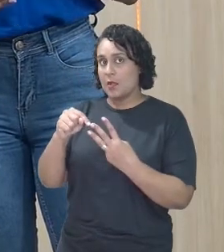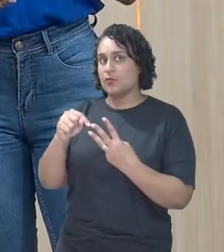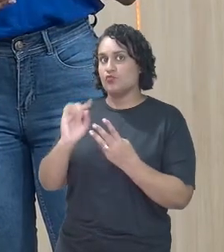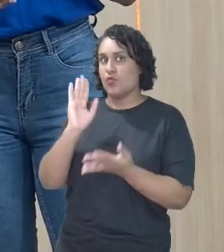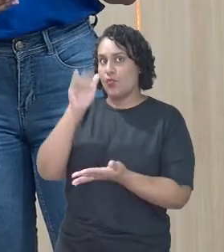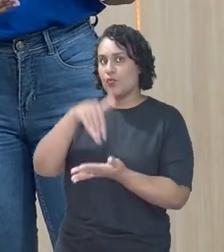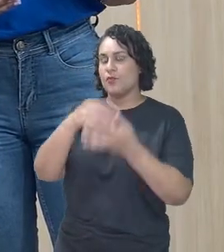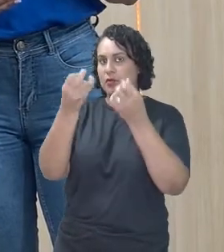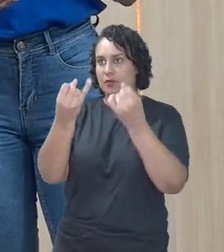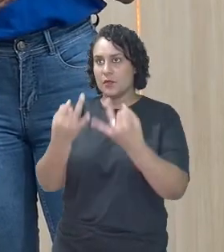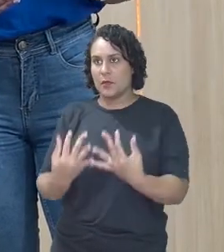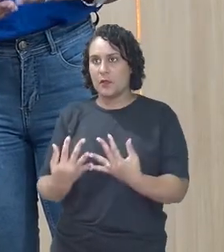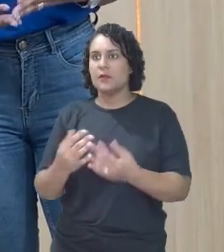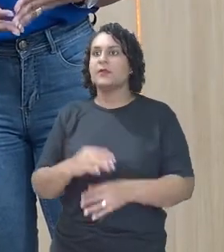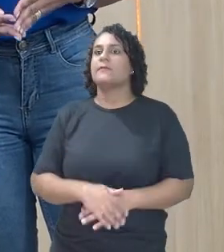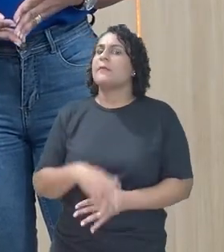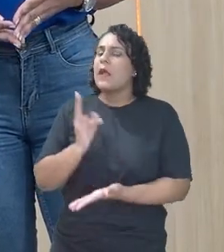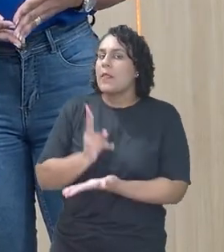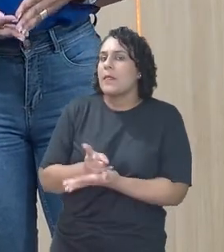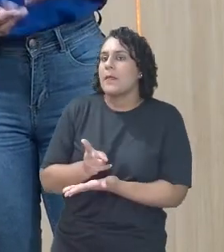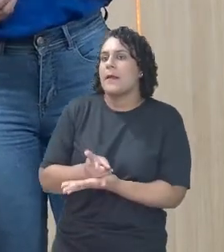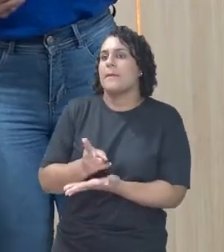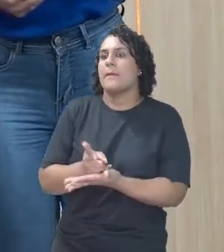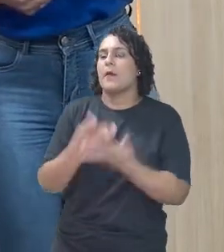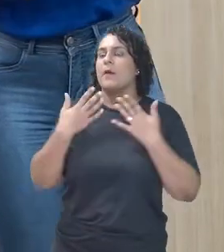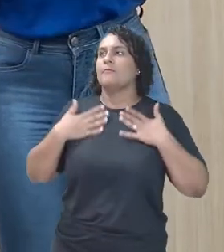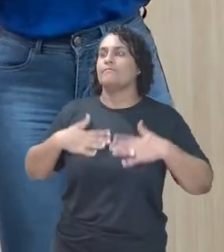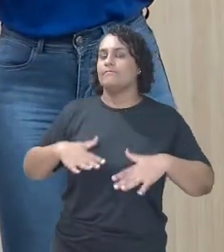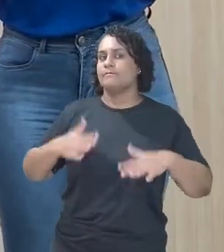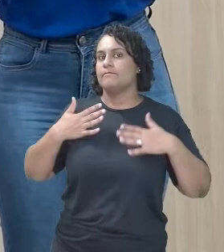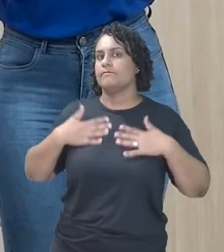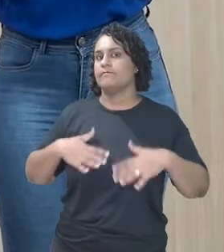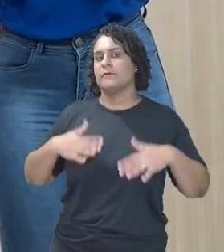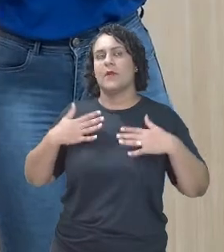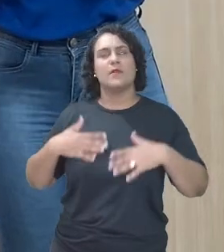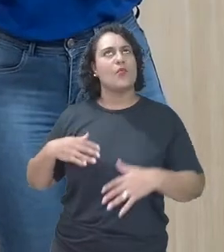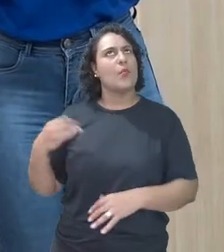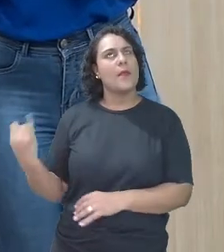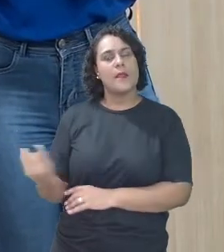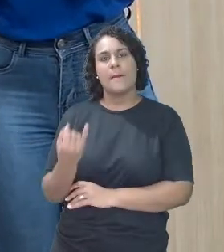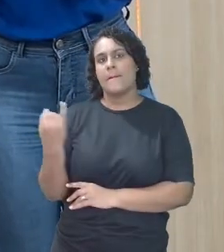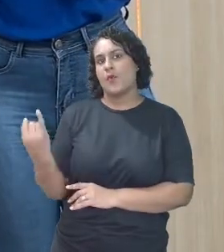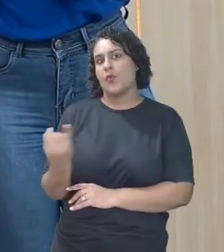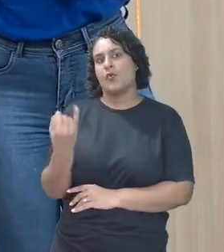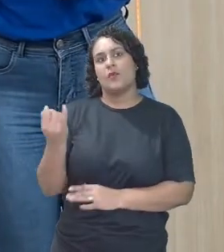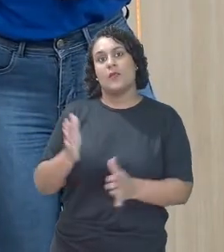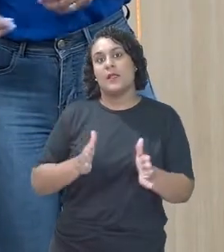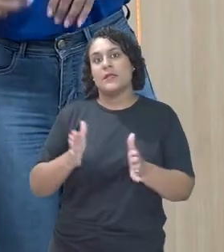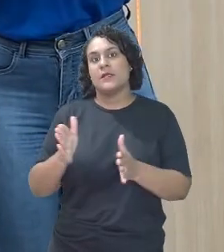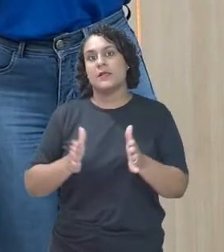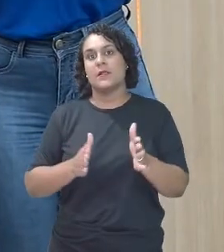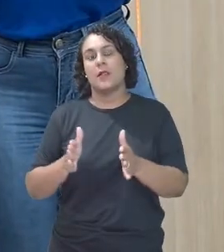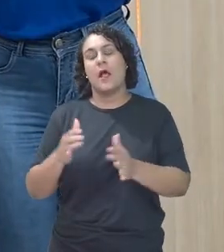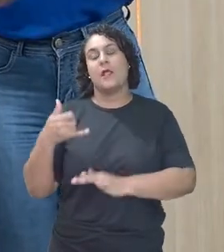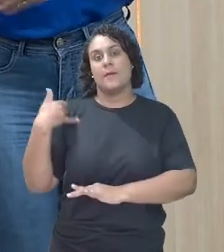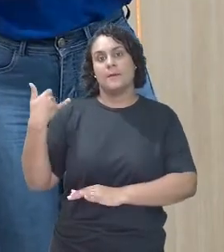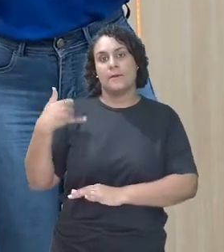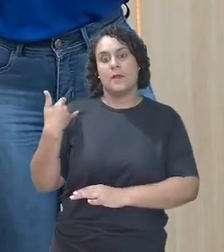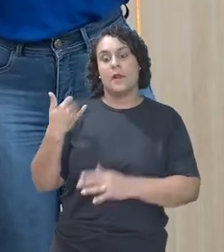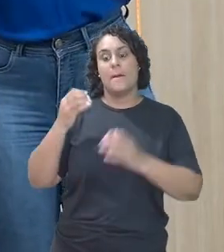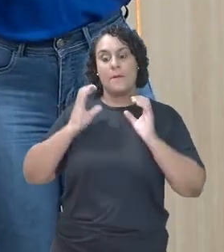falei, né, estabilidade e tranquilidade, eles são indispensáveis nessa faixa de idade, para que